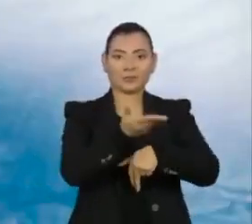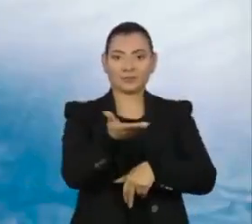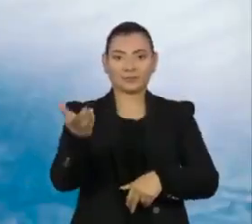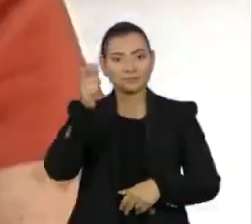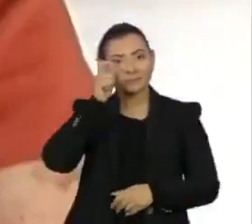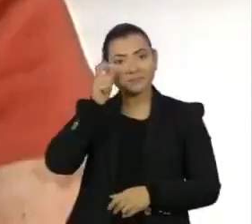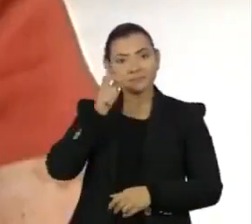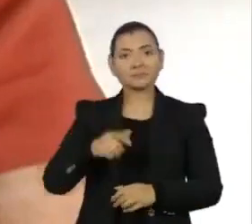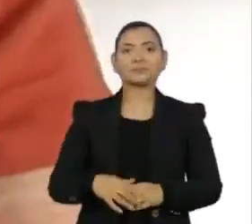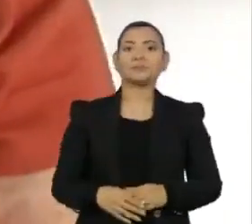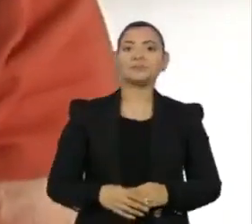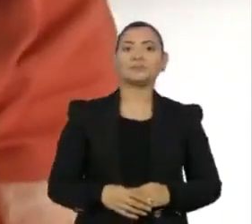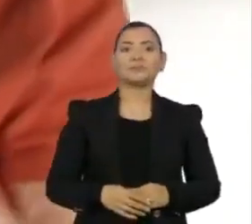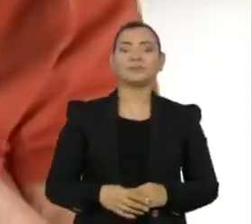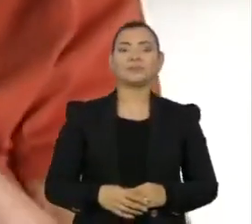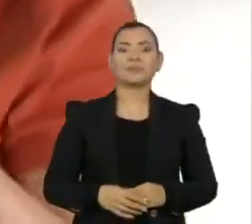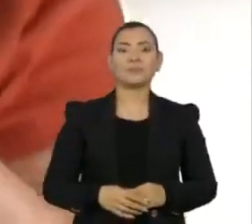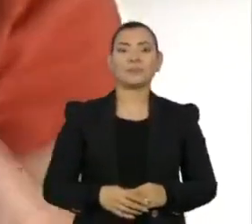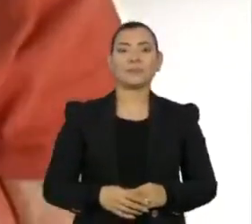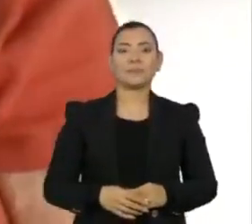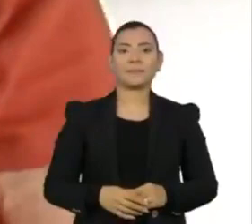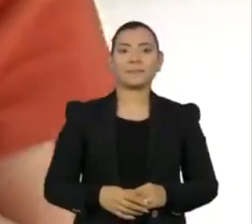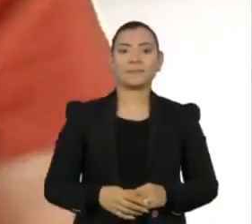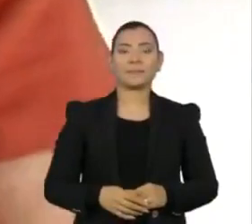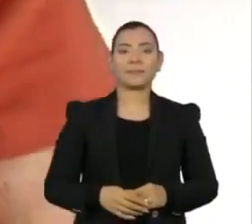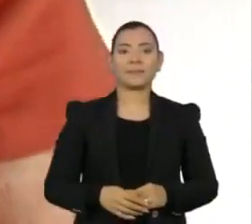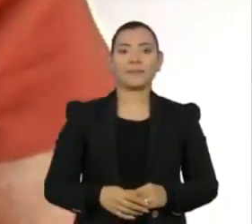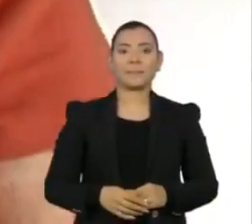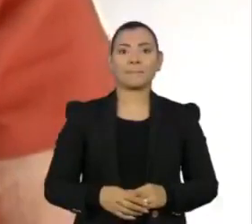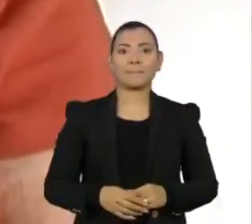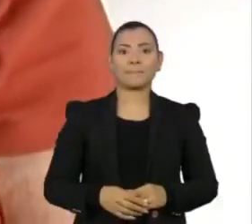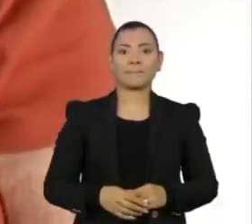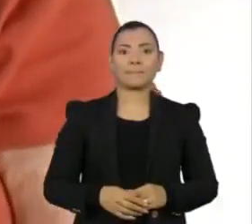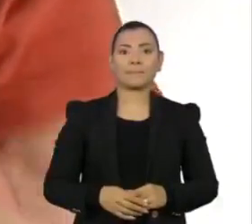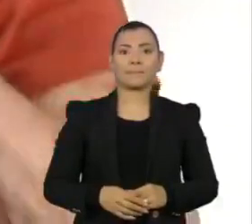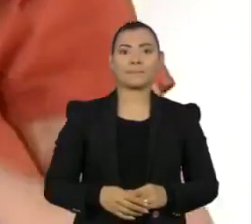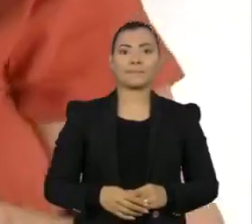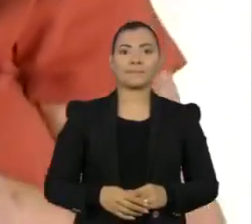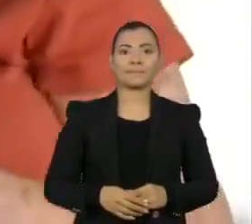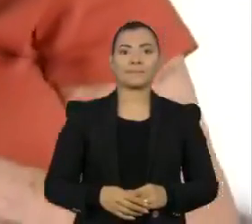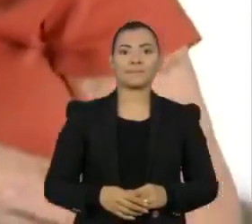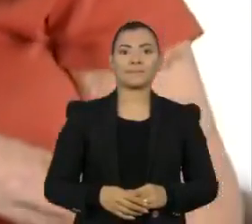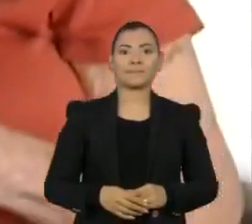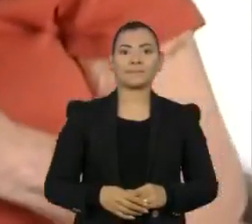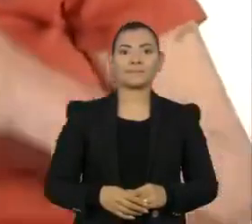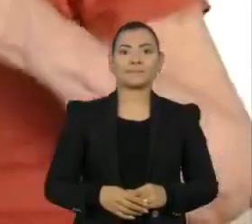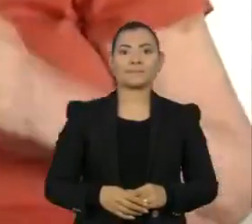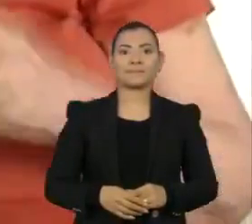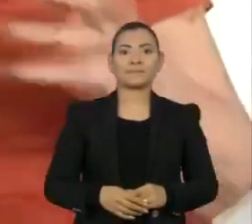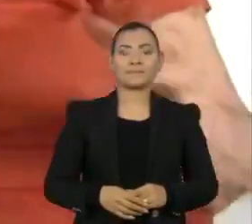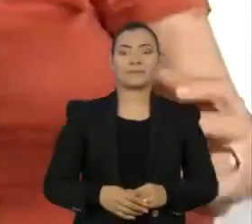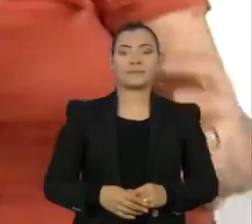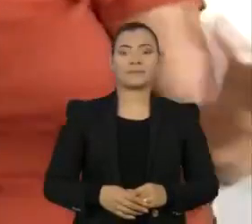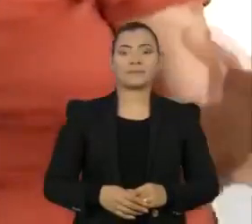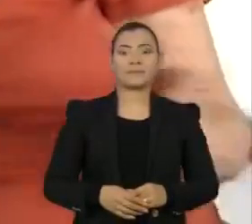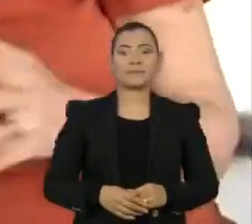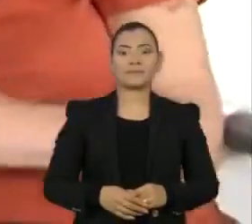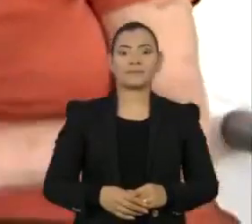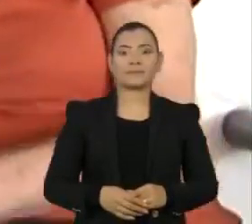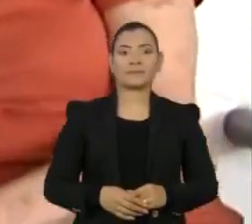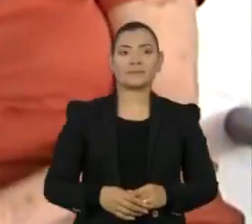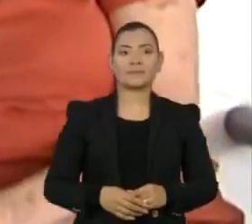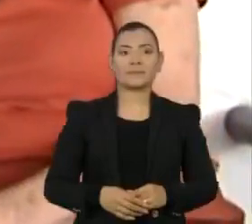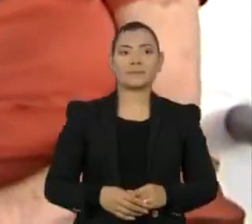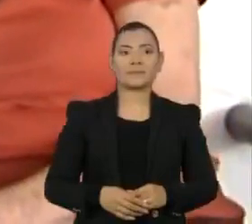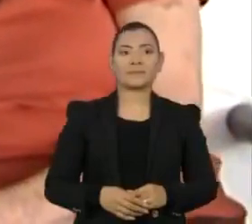procura, não era muito claro o que, mas hoje eu sei que eu estava à procura